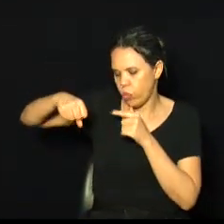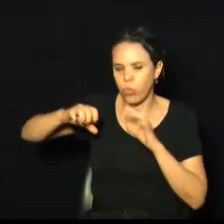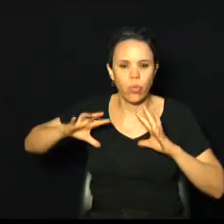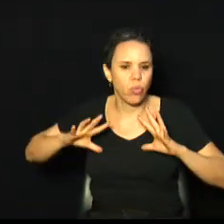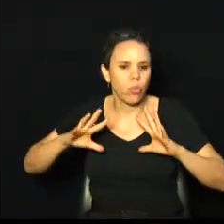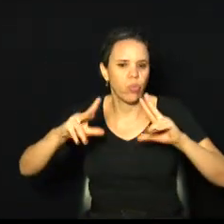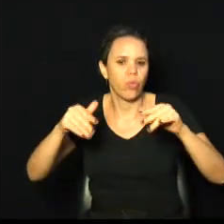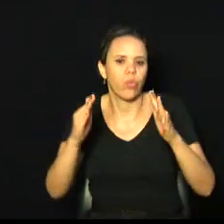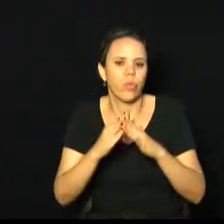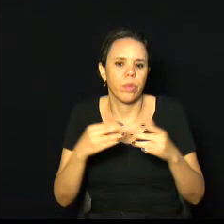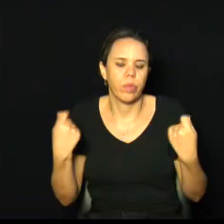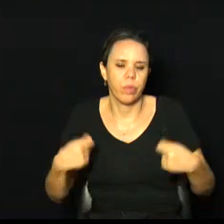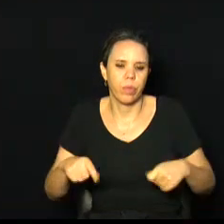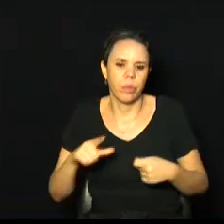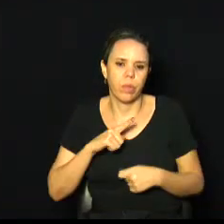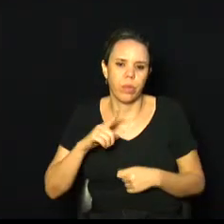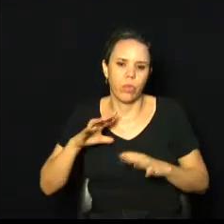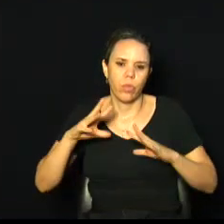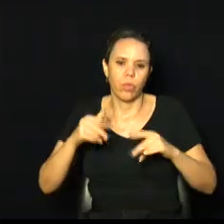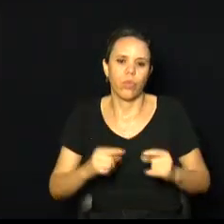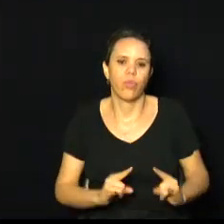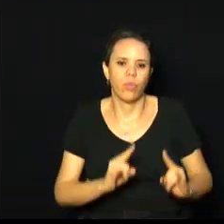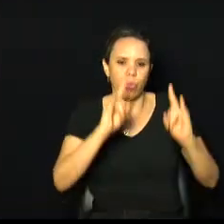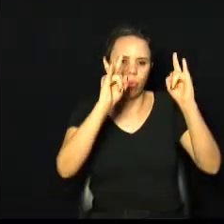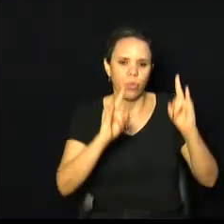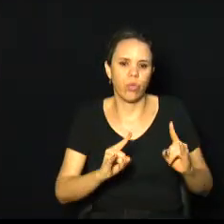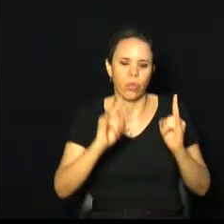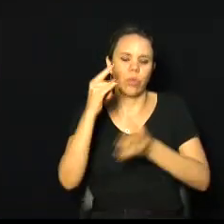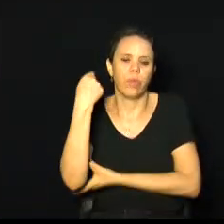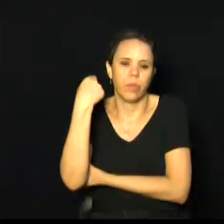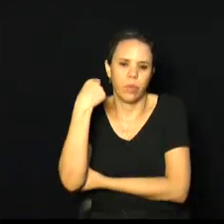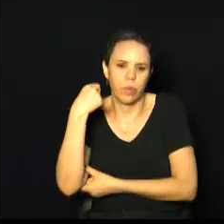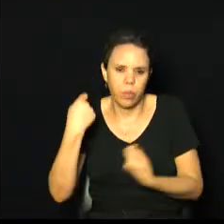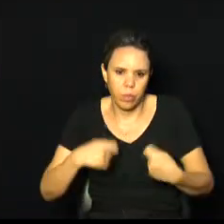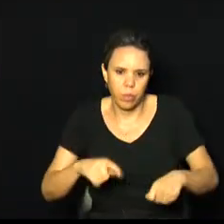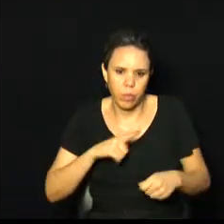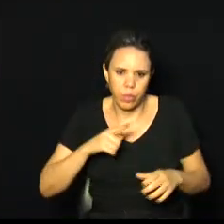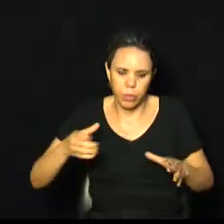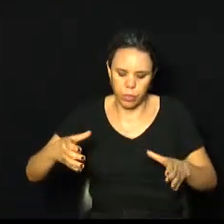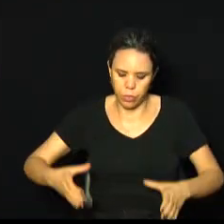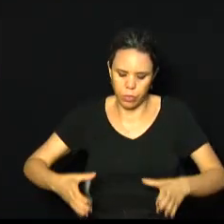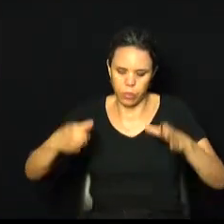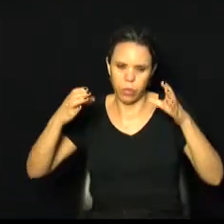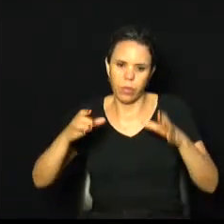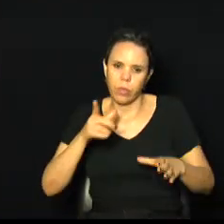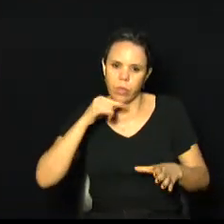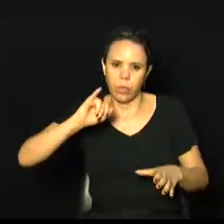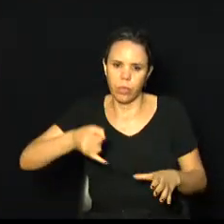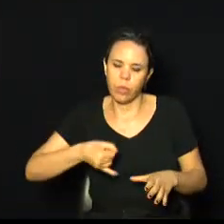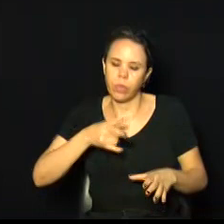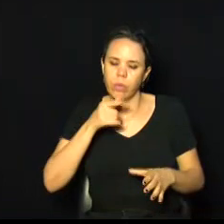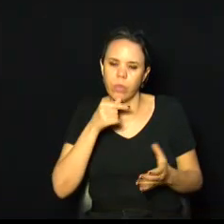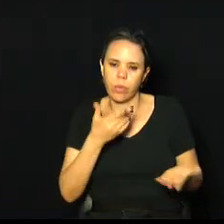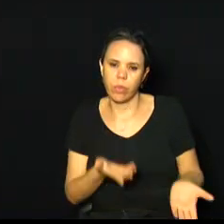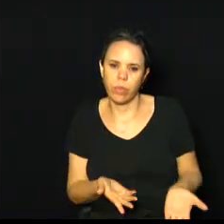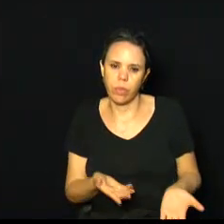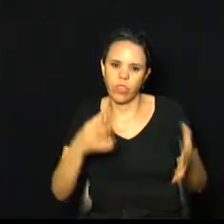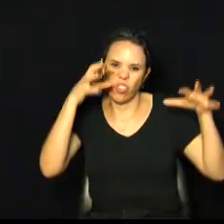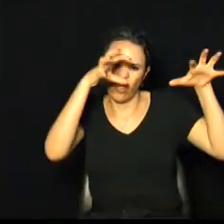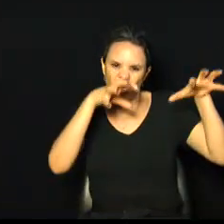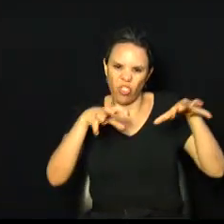Toda casa, todo edifício tem que ter um sistema de captação da água de